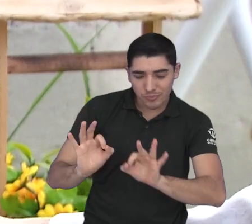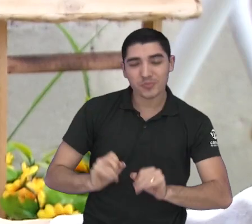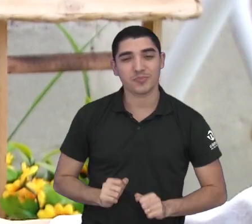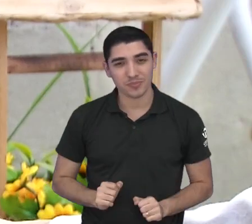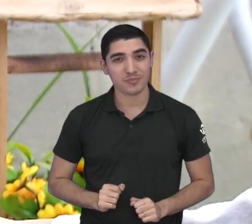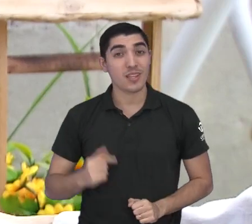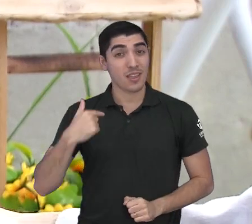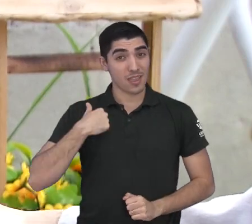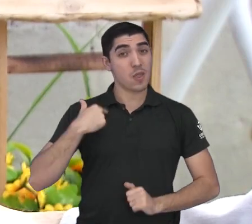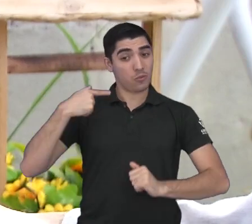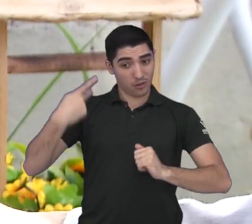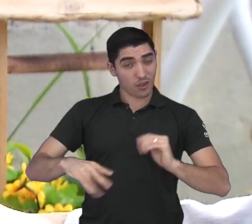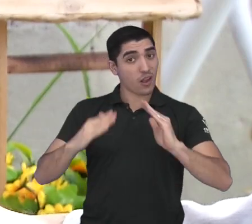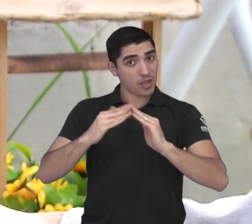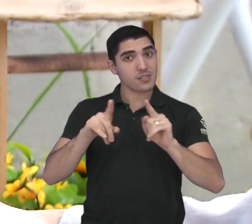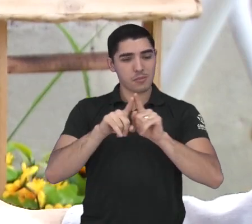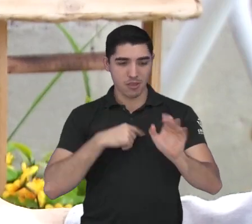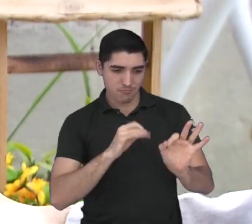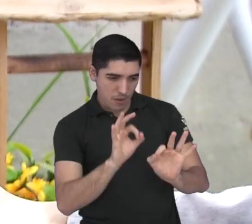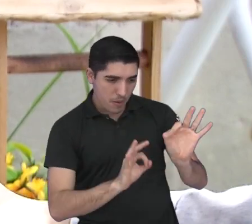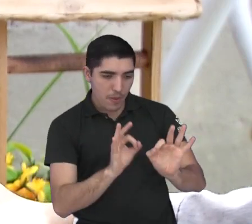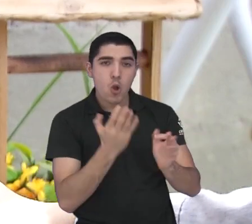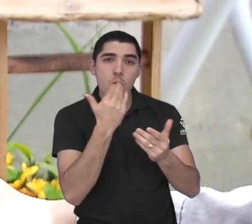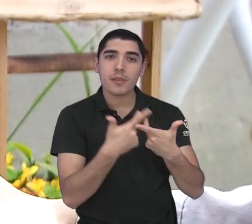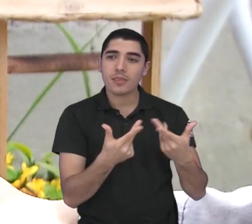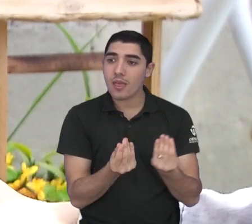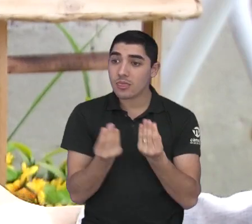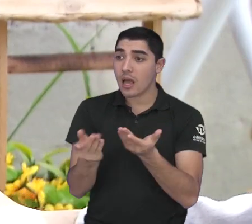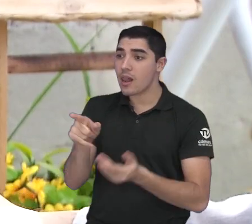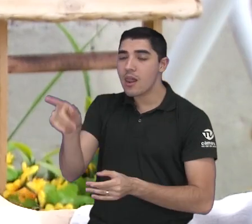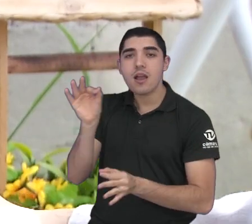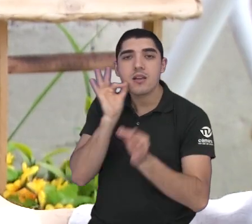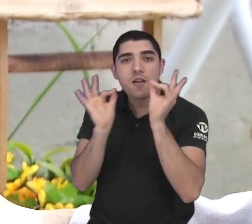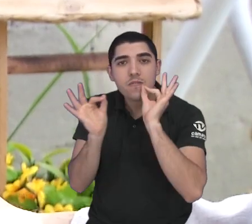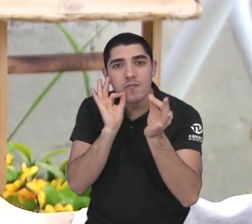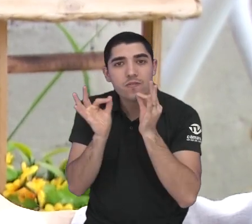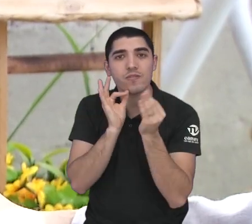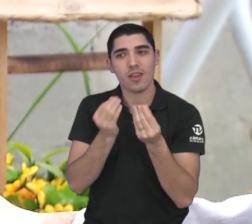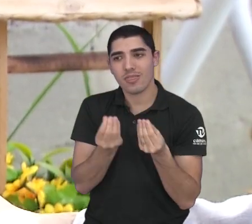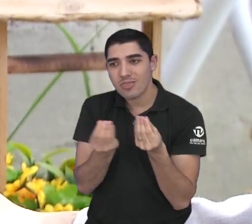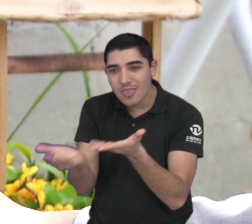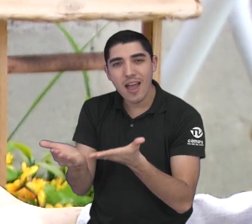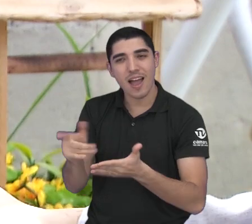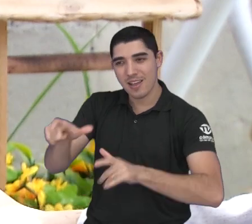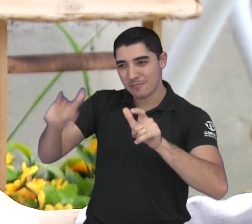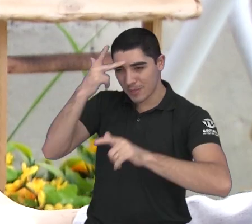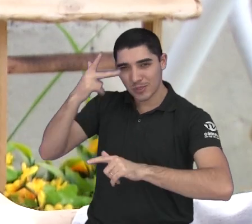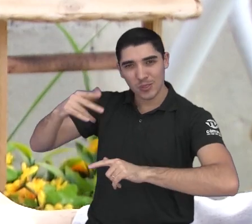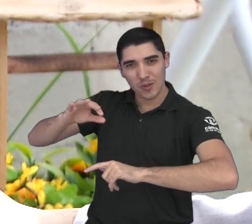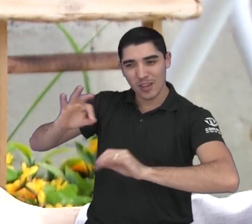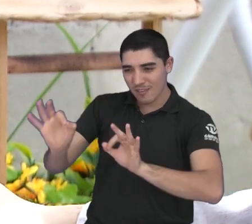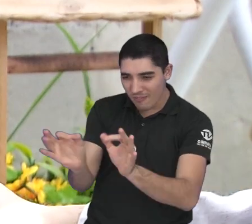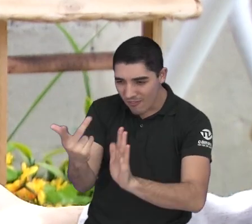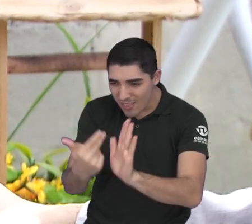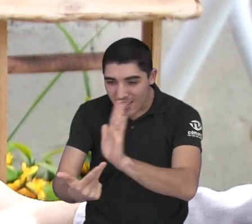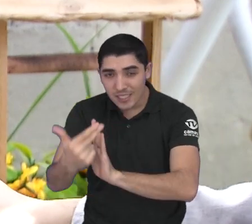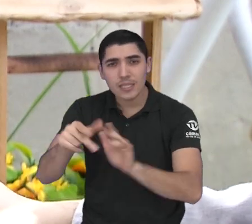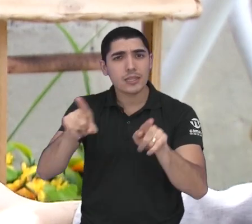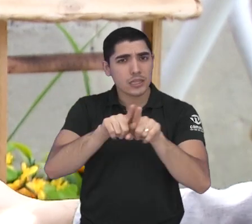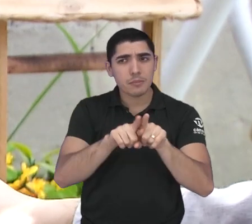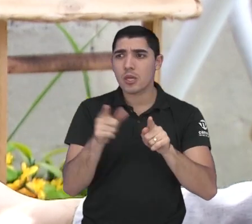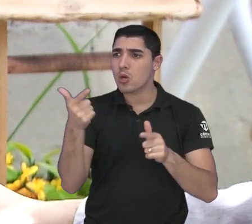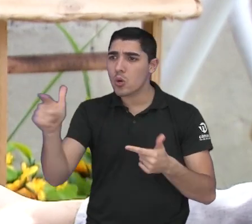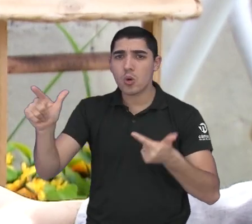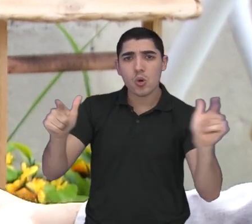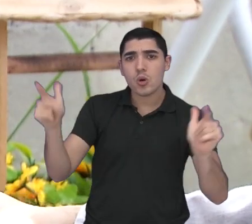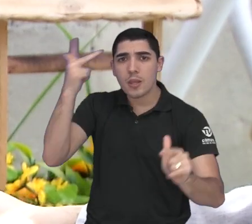tinha as coisas em casa assim, para comer também, a gente dava para ele trazer junto com o café, né? E não contando as